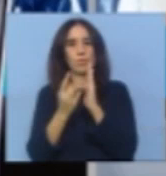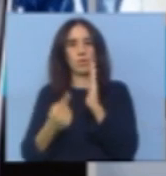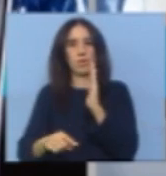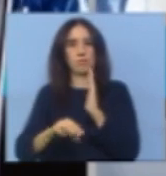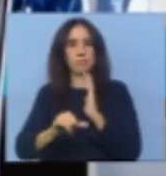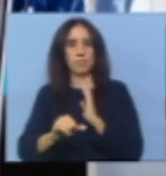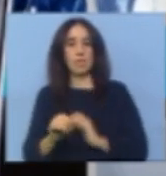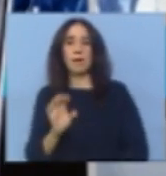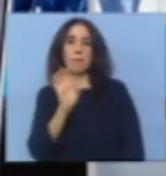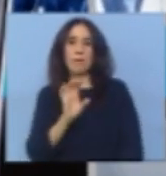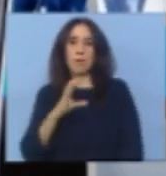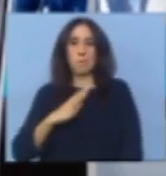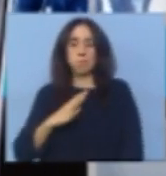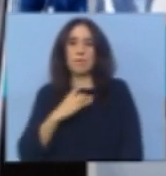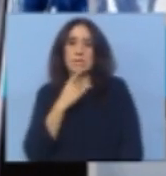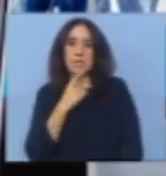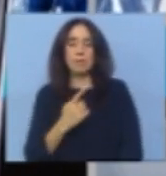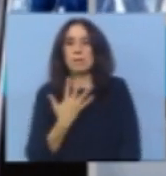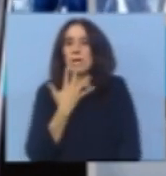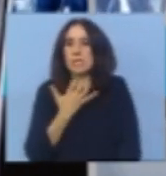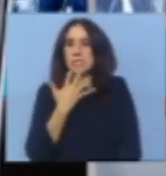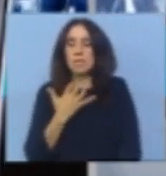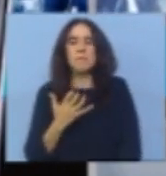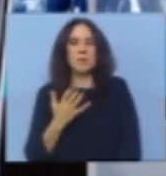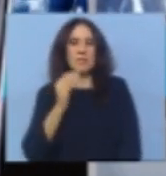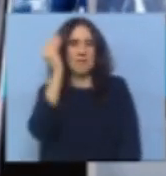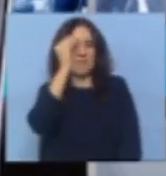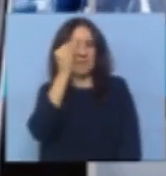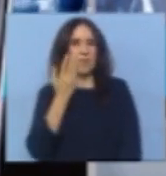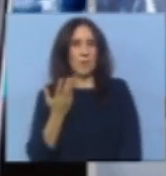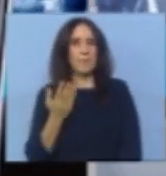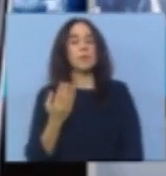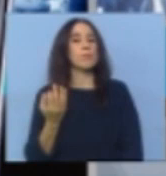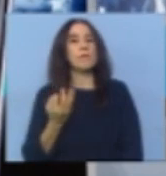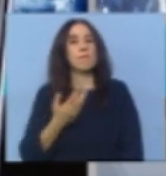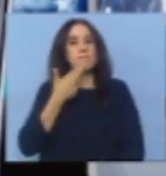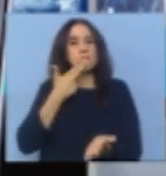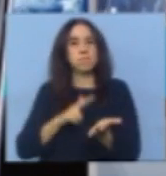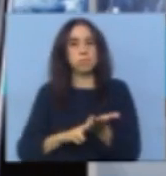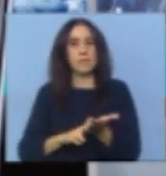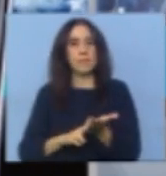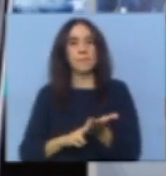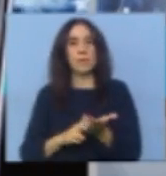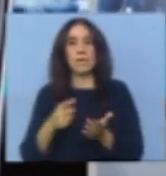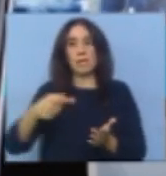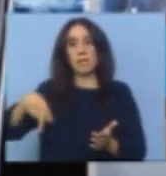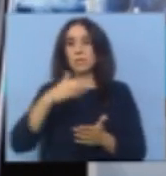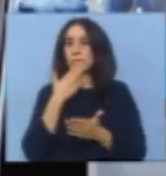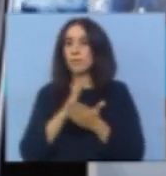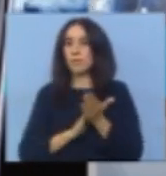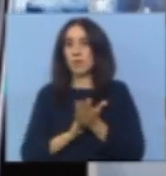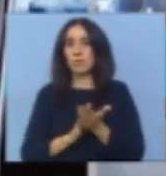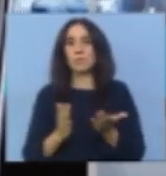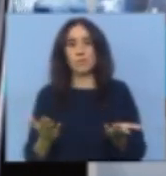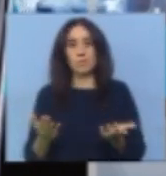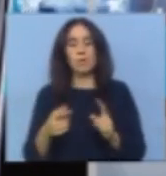Isto é uma forma, digamos, quase escrupulosa, mas falsa, não é? Porque, de facto, eles tiravam proveito, entende, da